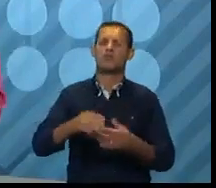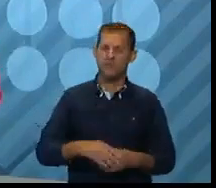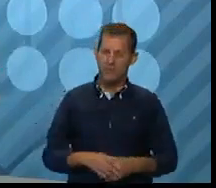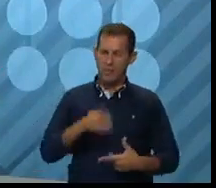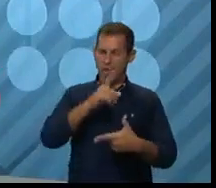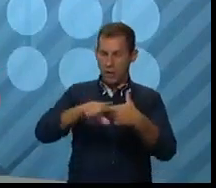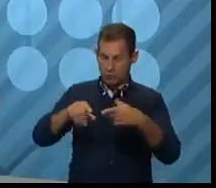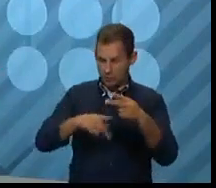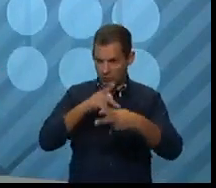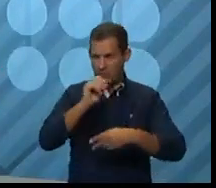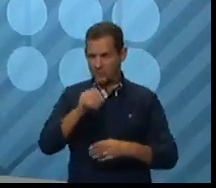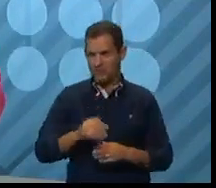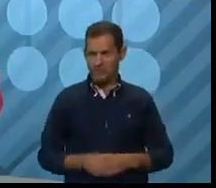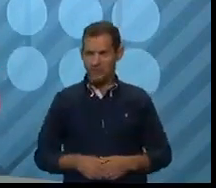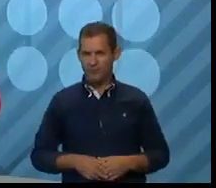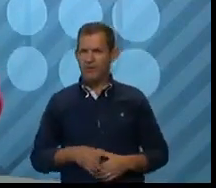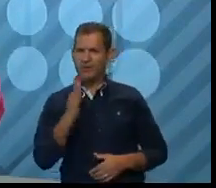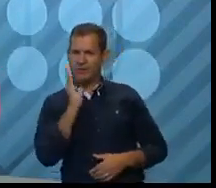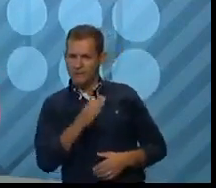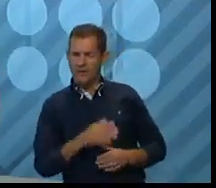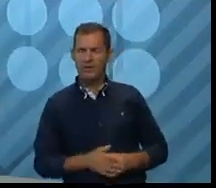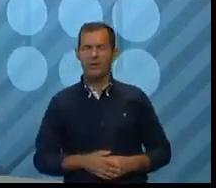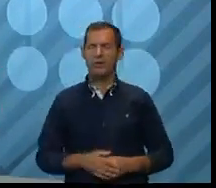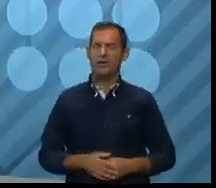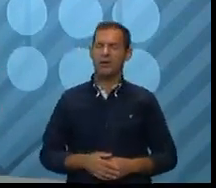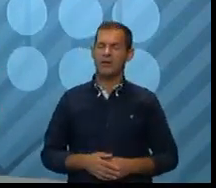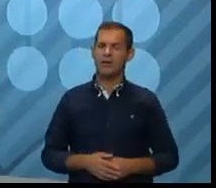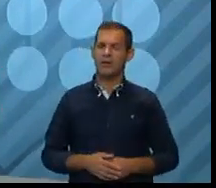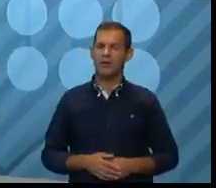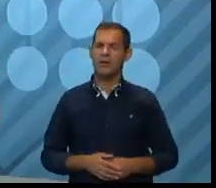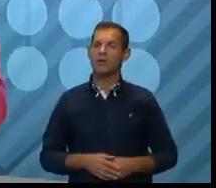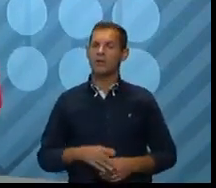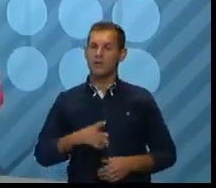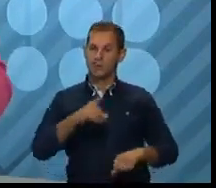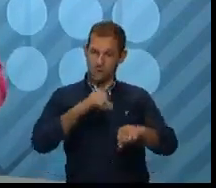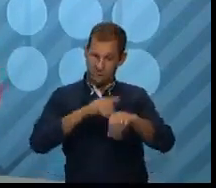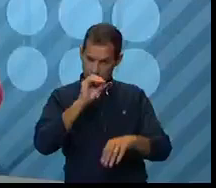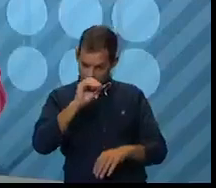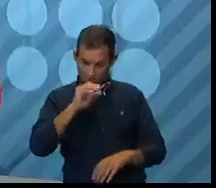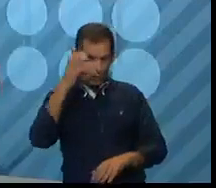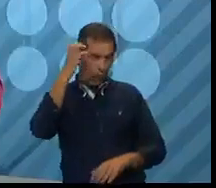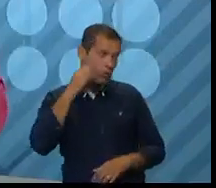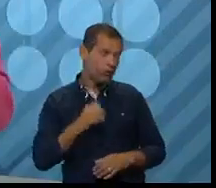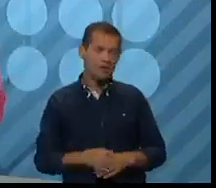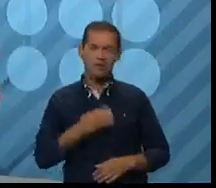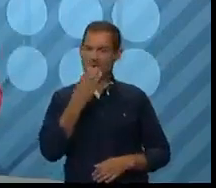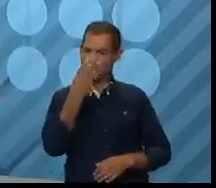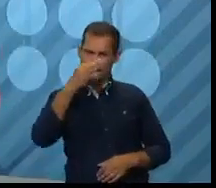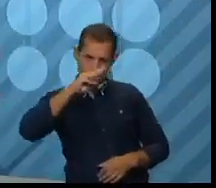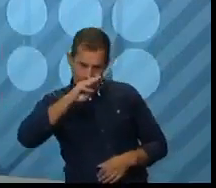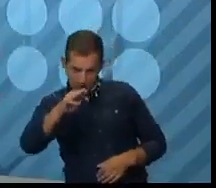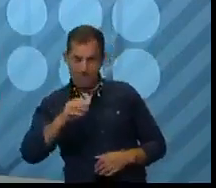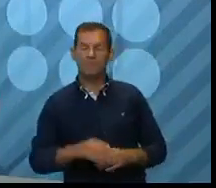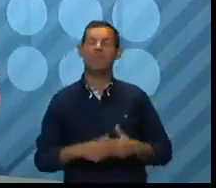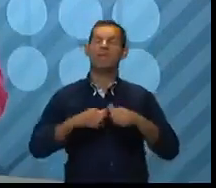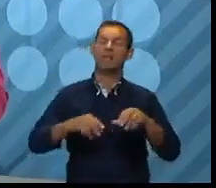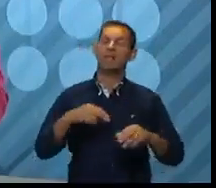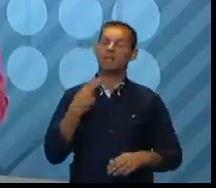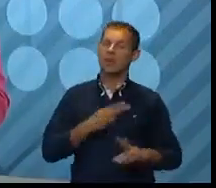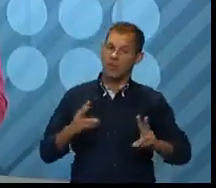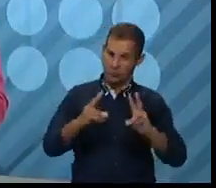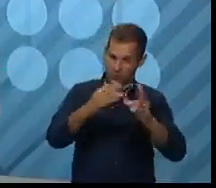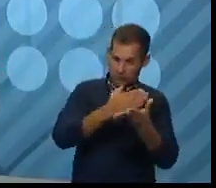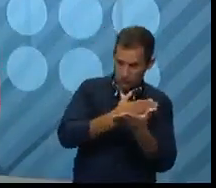No problema, ele falou que de imediato, ou seja, no tempo zero, qual que foi o lucro? De 3 milhões. Esse é o nosso